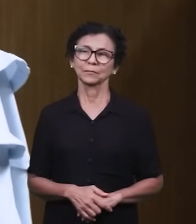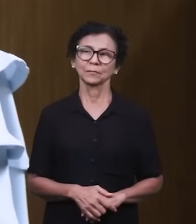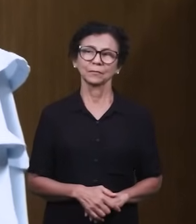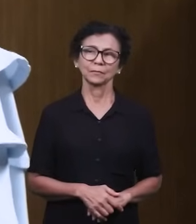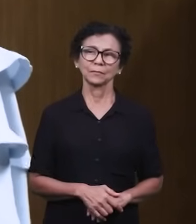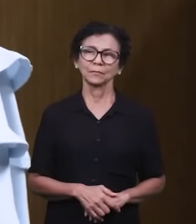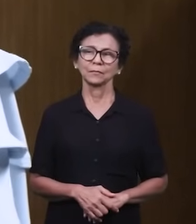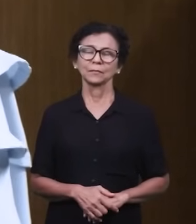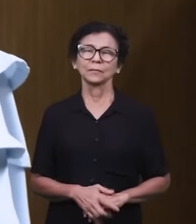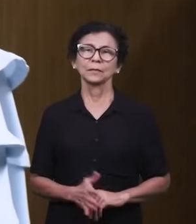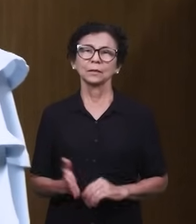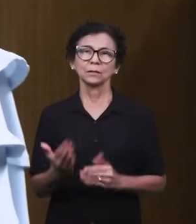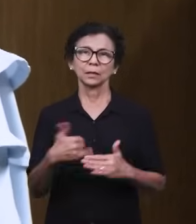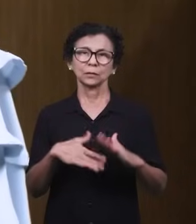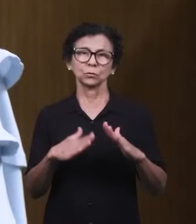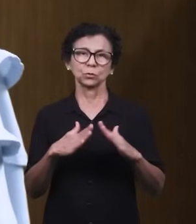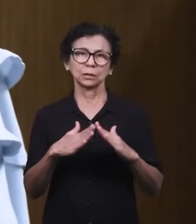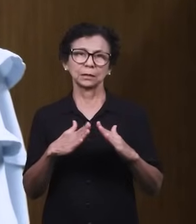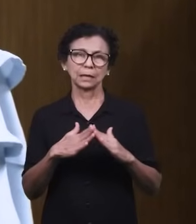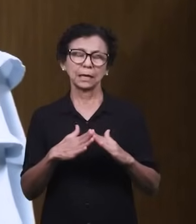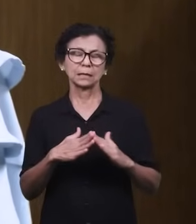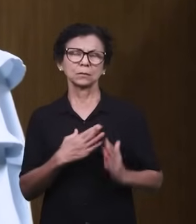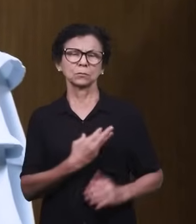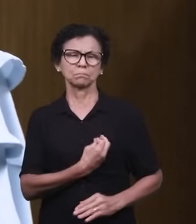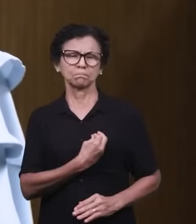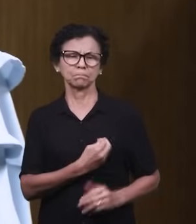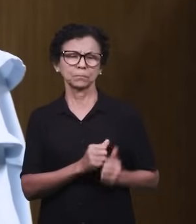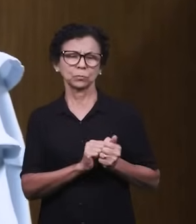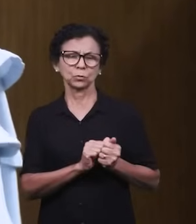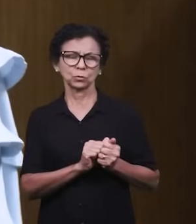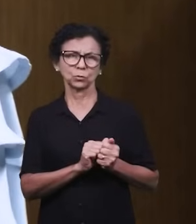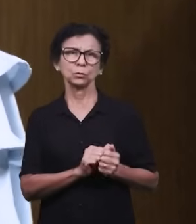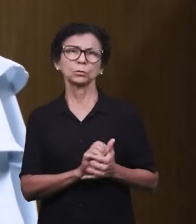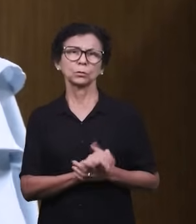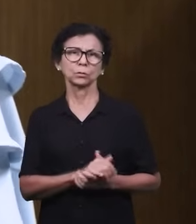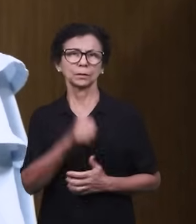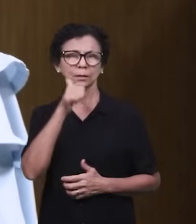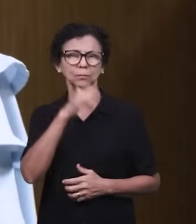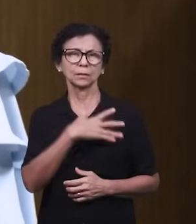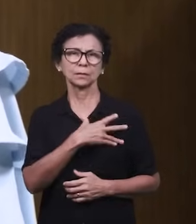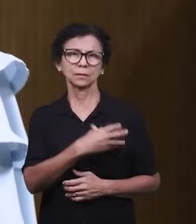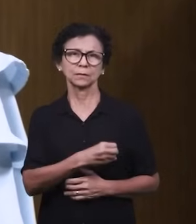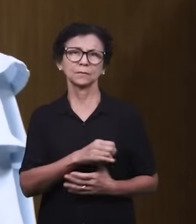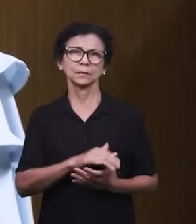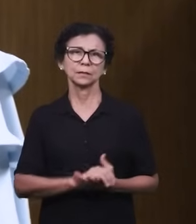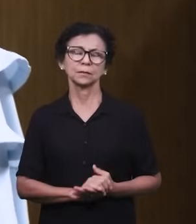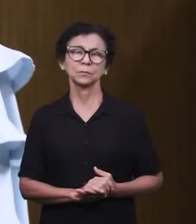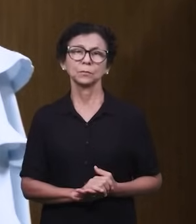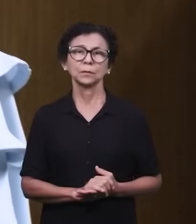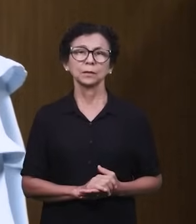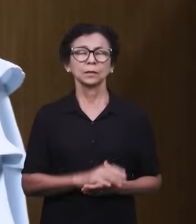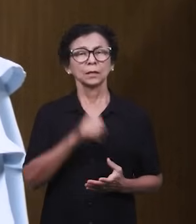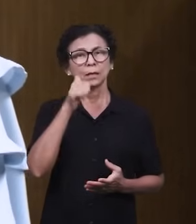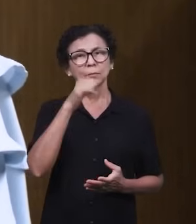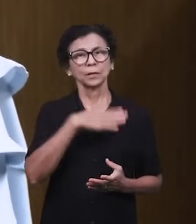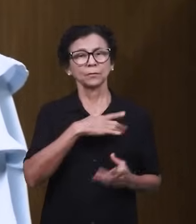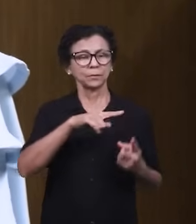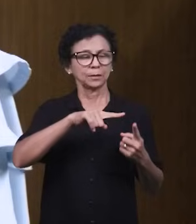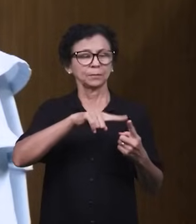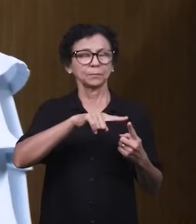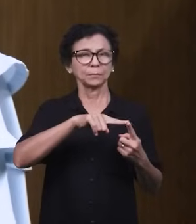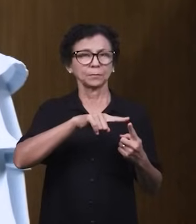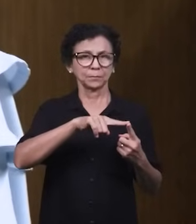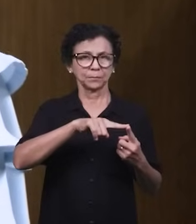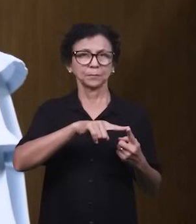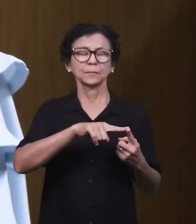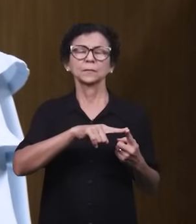né? Então eu a procurei e perguntei se ela poderia ser a professora da Sara. E ela marcou uma audição para ouvir